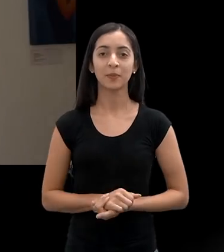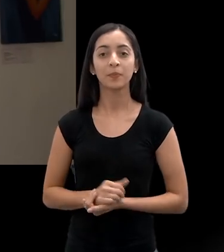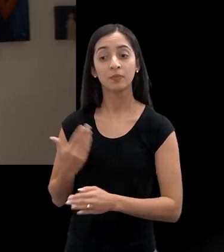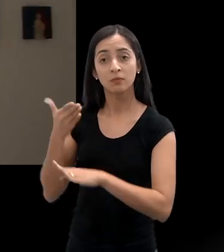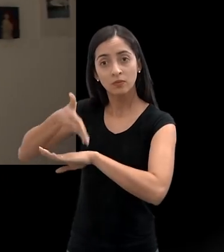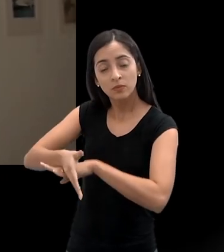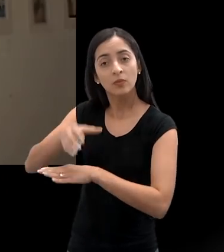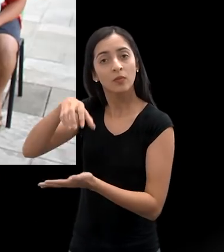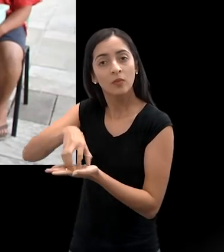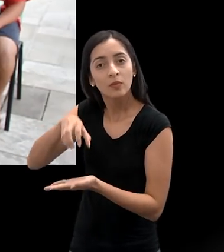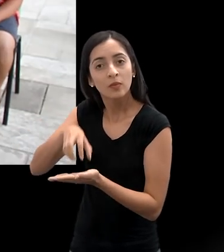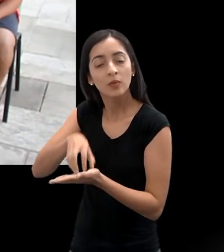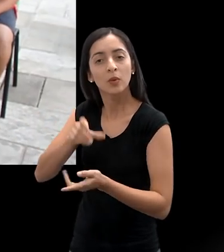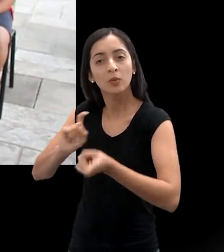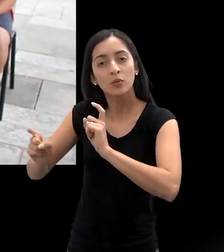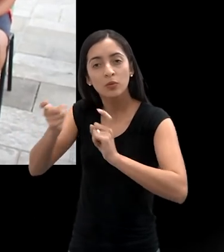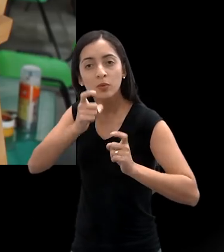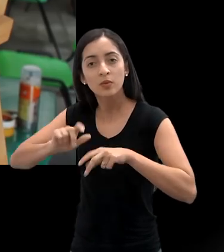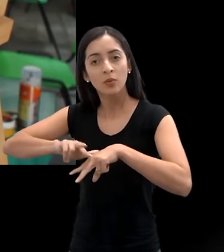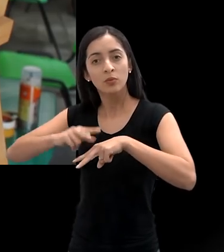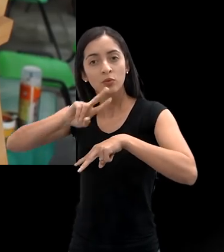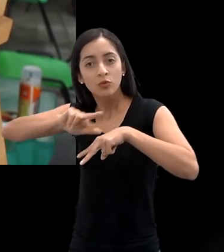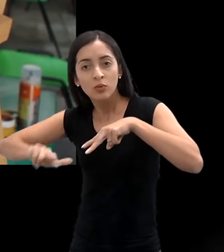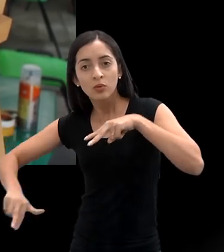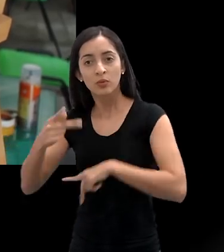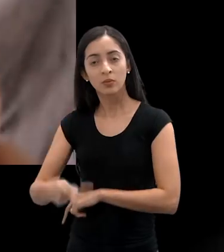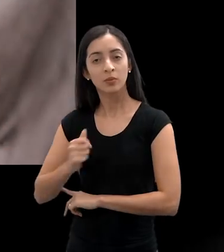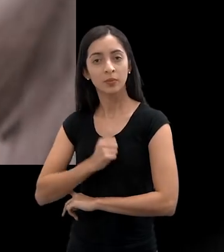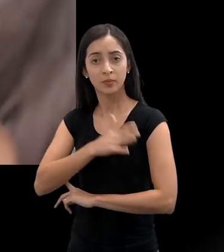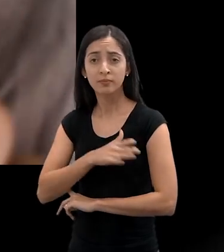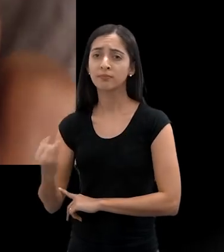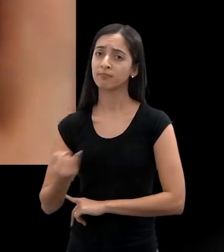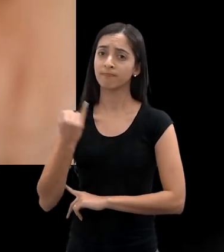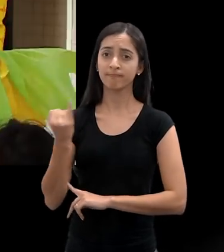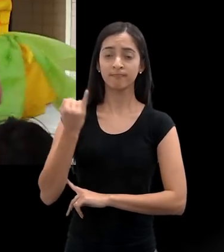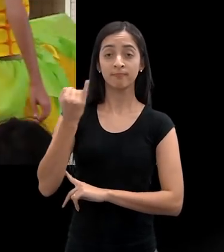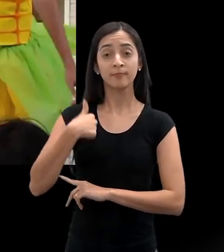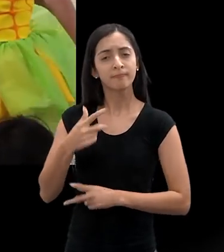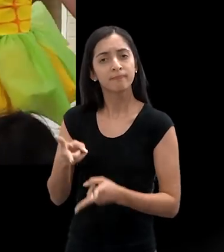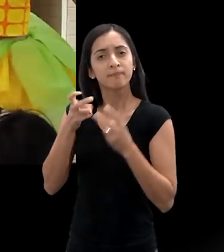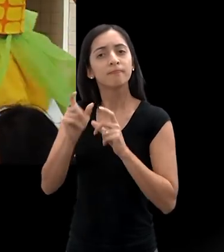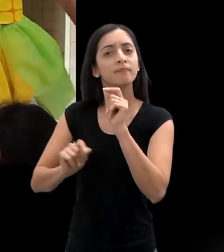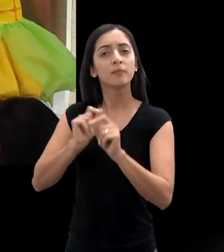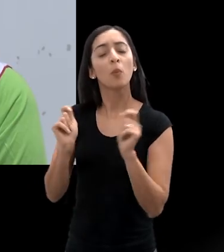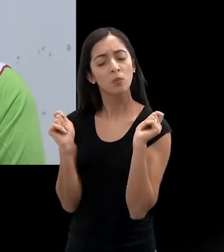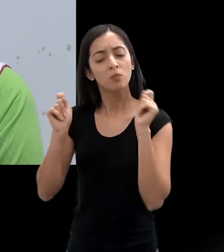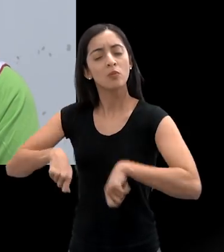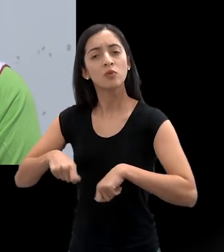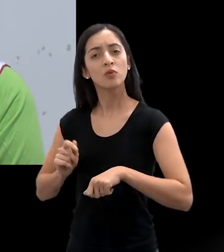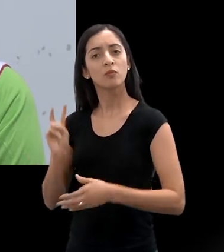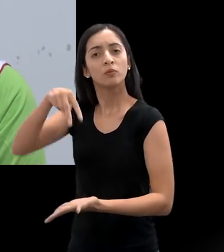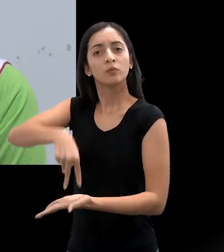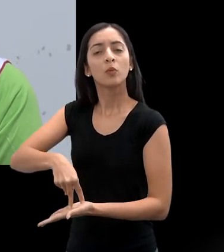é inexplicável. Participar do núcleo de discussão de gênero aqui do IFPE foi muito importante. Eu vi que